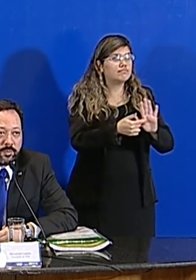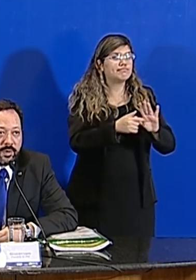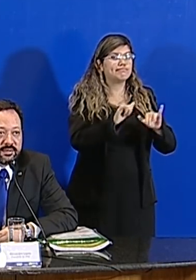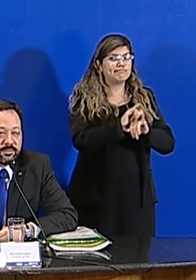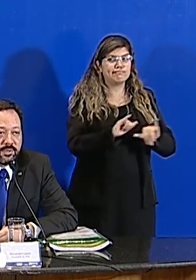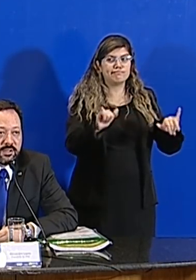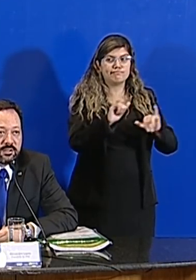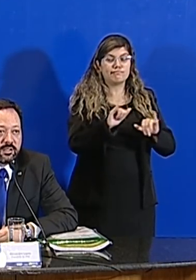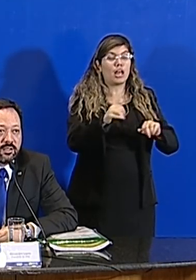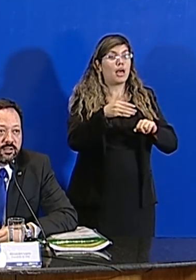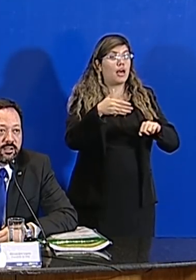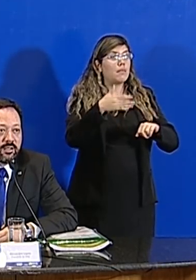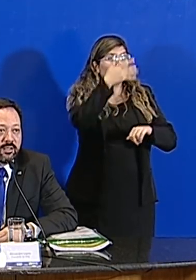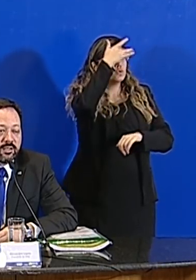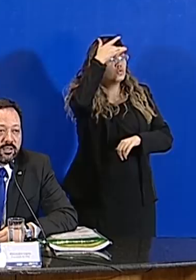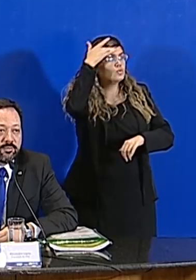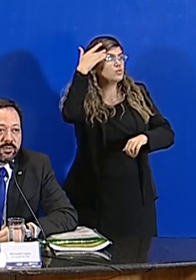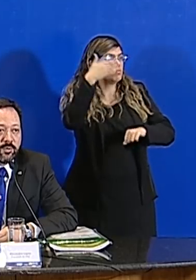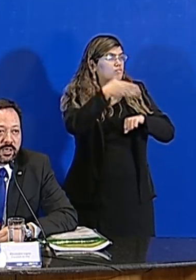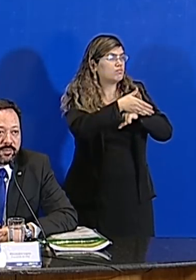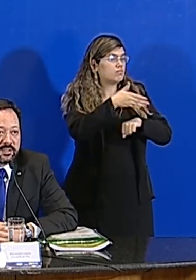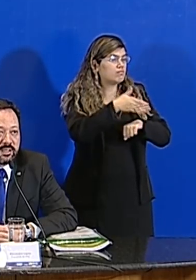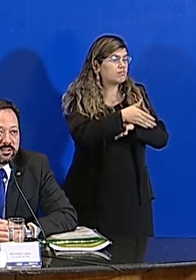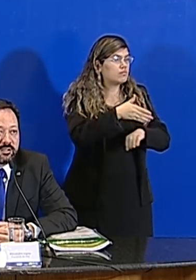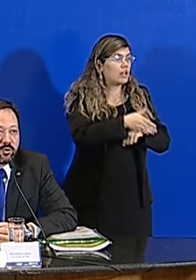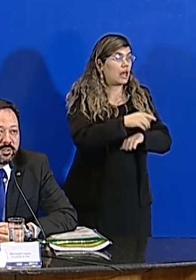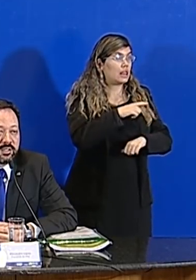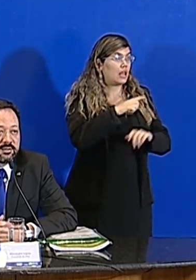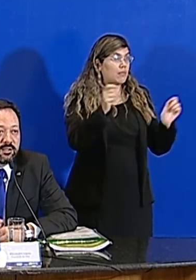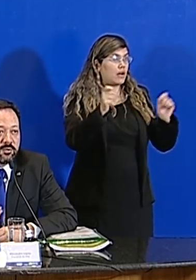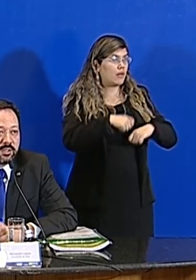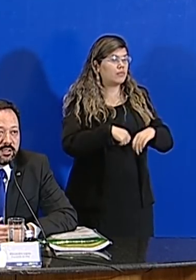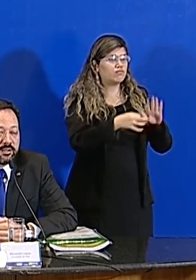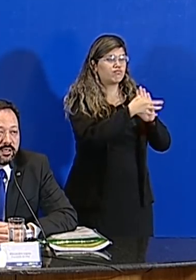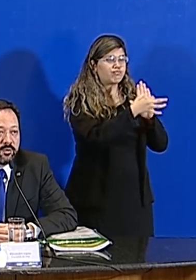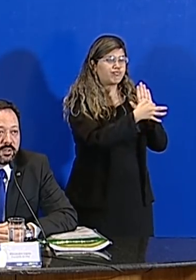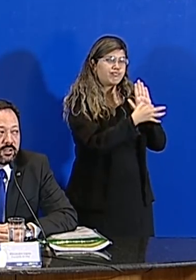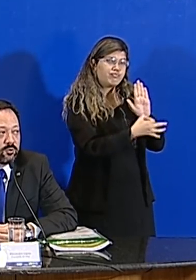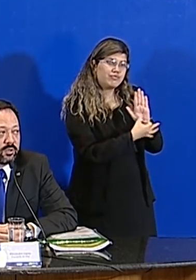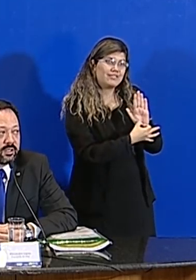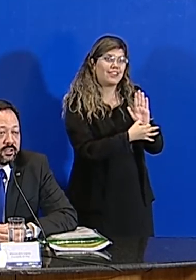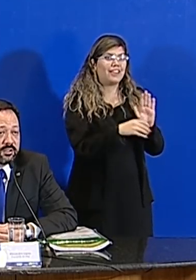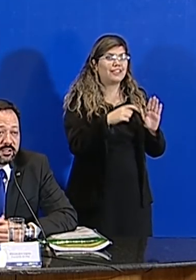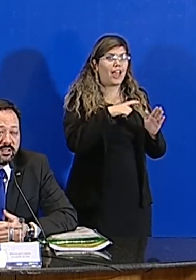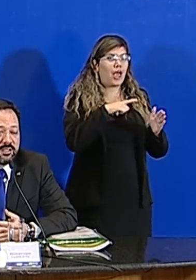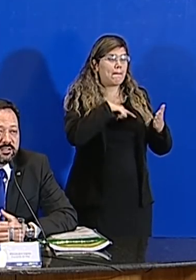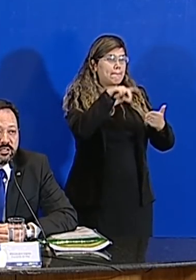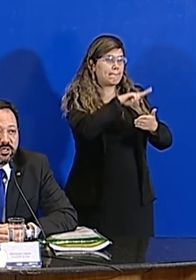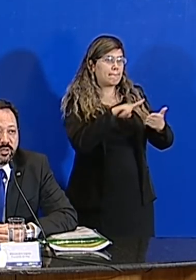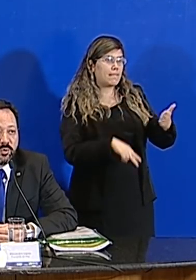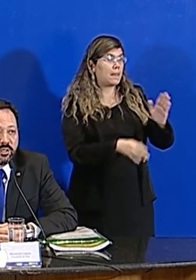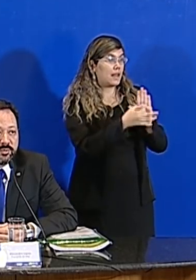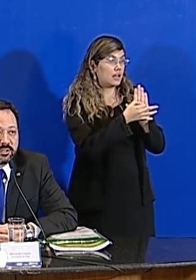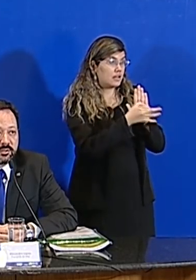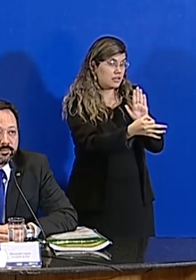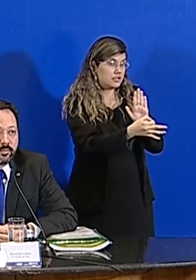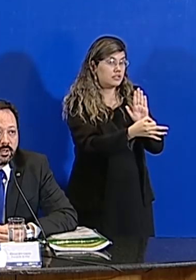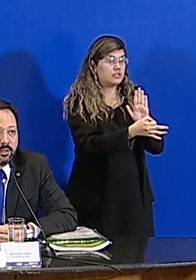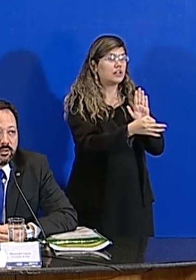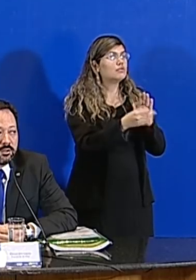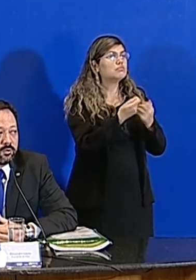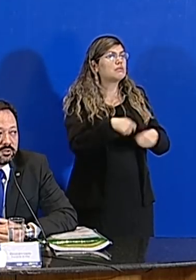ao participante que ele tem uma capacidade de argumentação, que ele tem uma leitura crítica, sem gerar